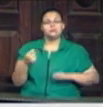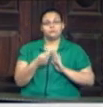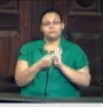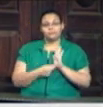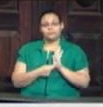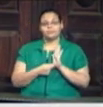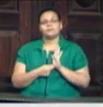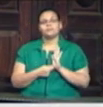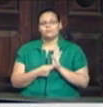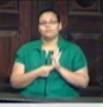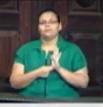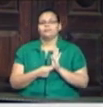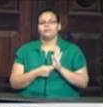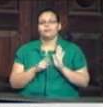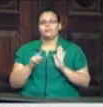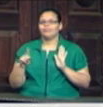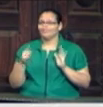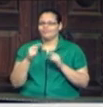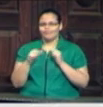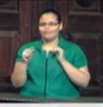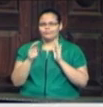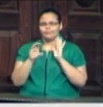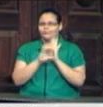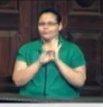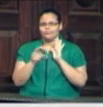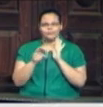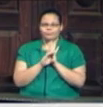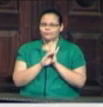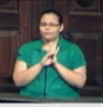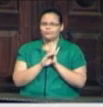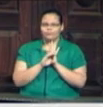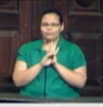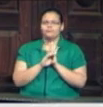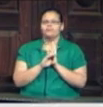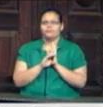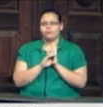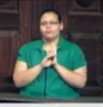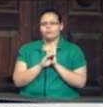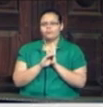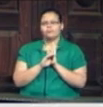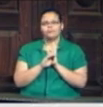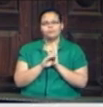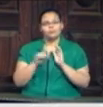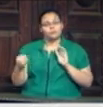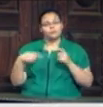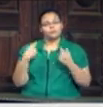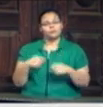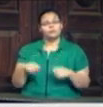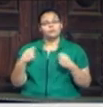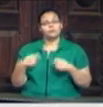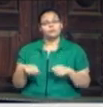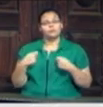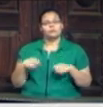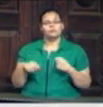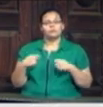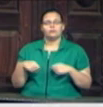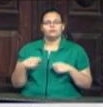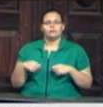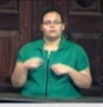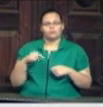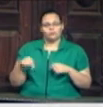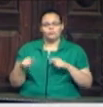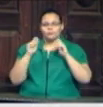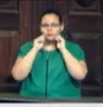são flagrantemente inconstitucionais. Flagrantemente. Precisamos, portanto,